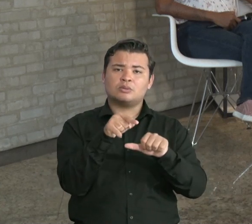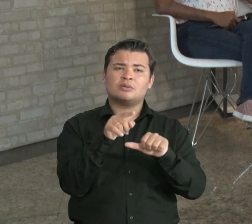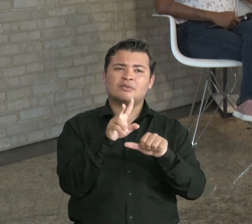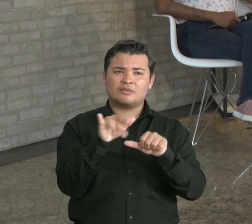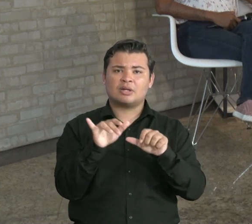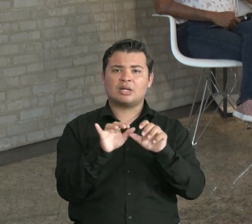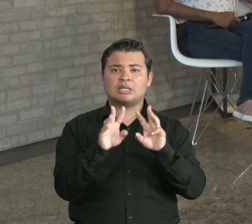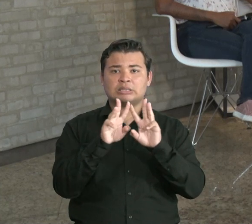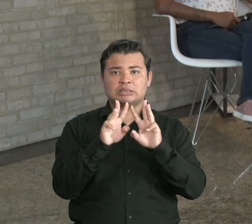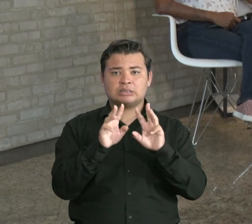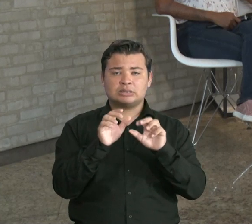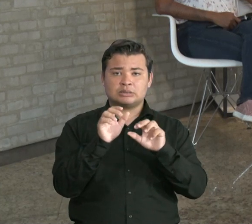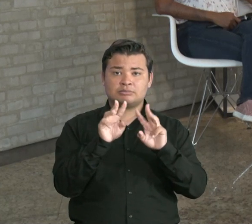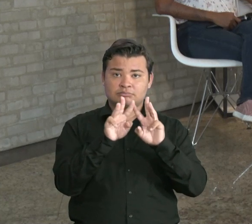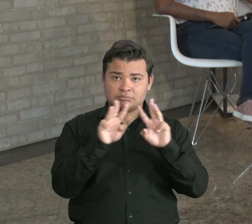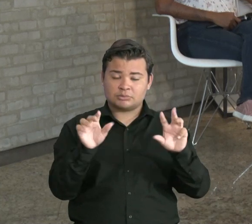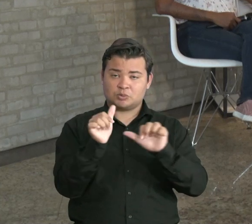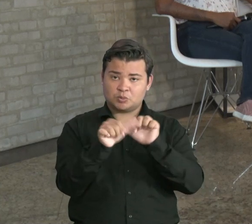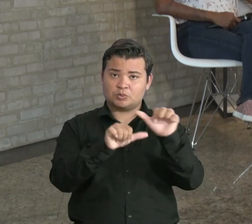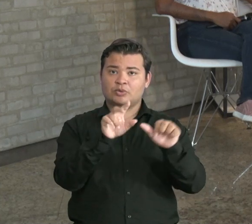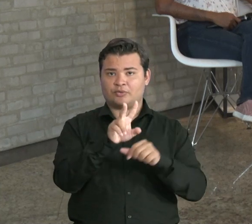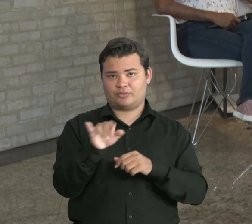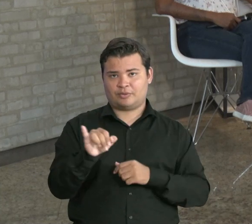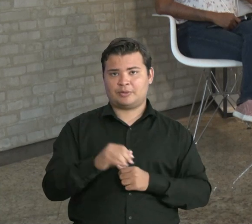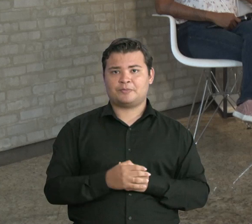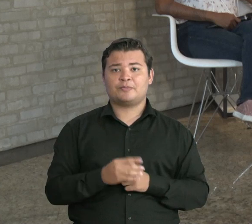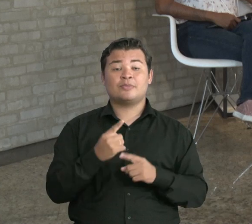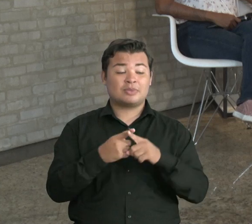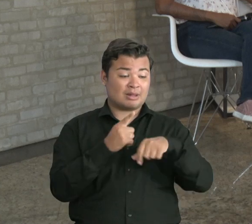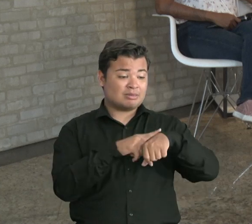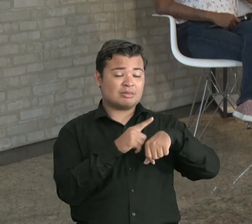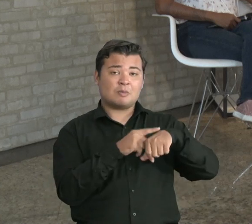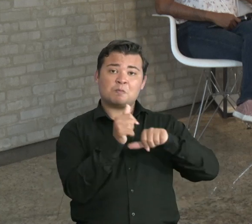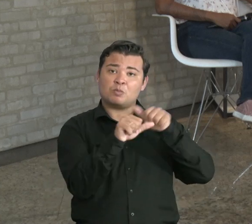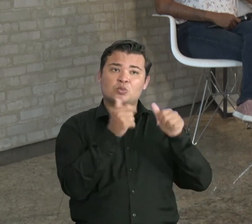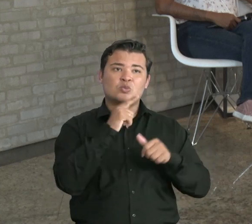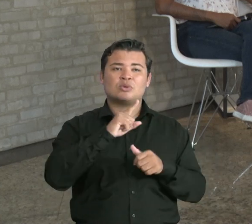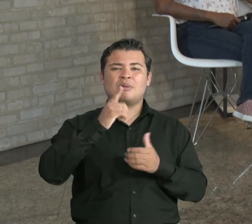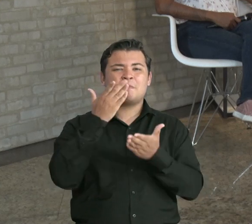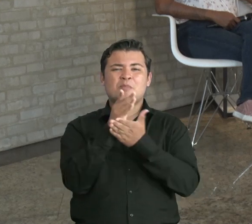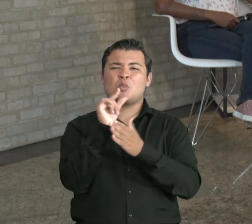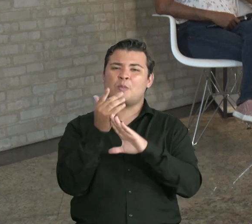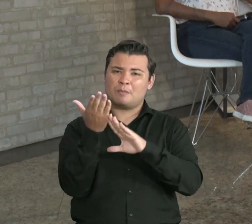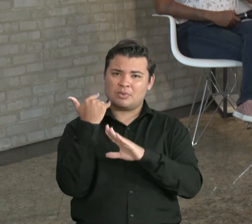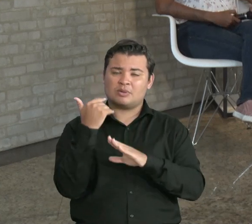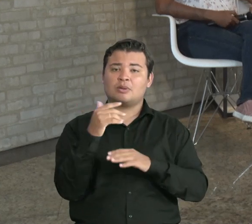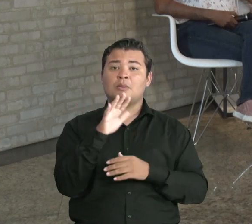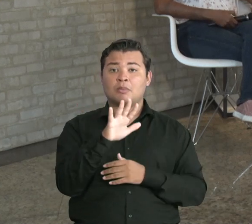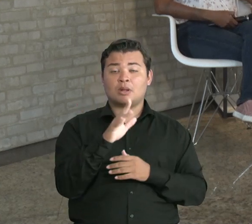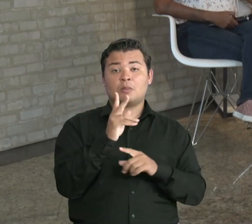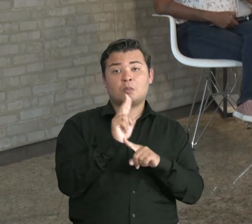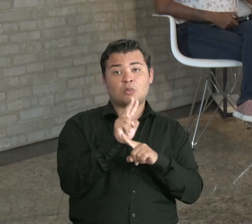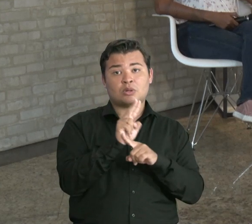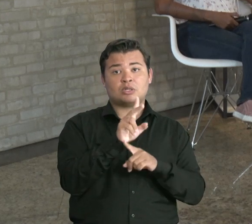Agora o domínio do núcleo ainda não deu tempo, a aprovação foi muito recente, mas é